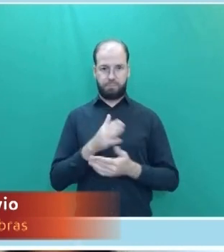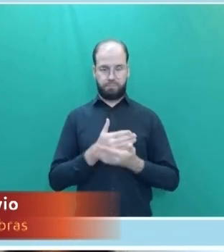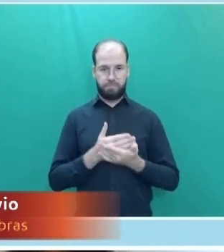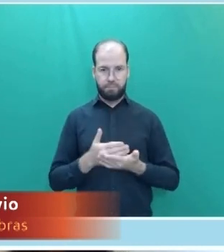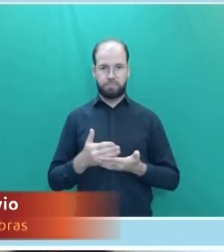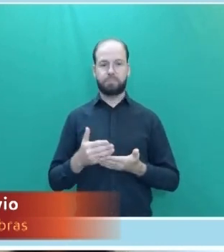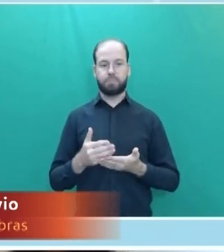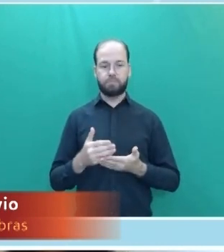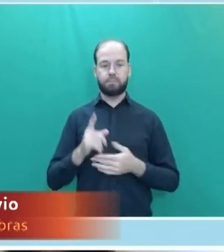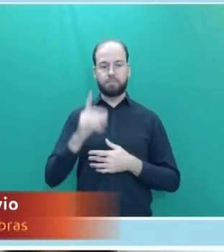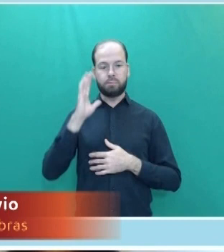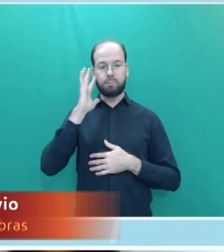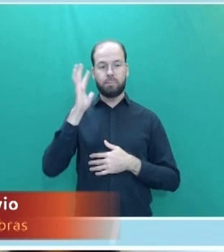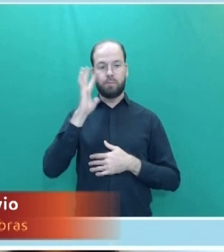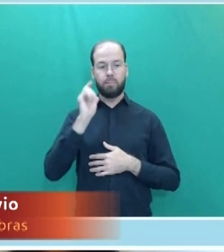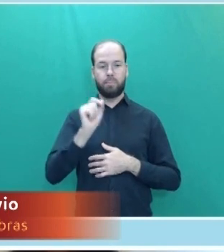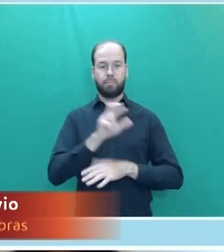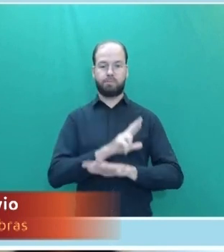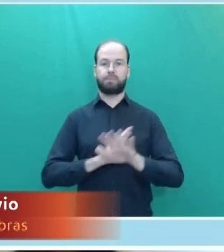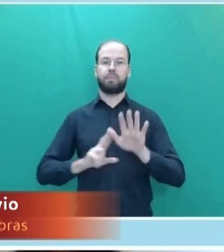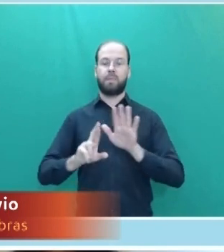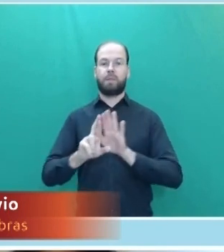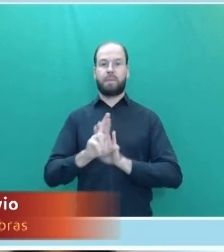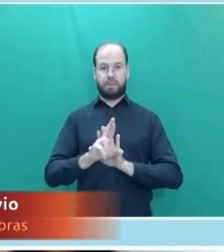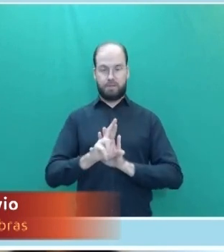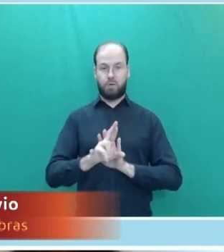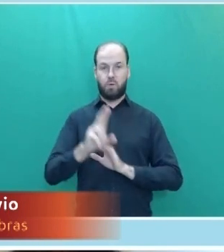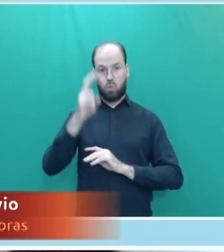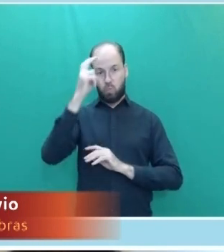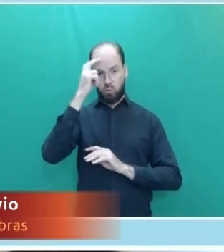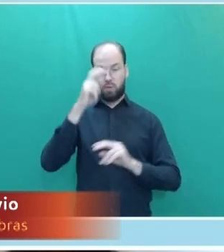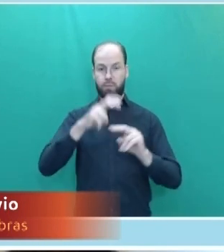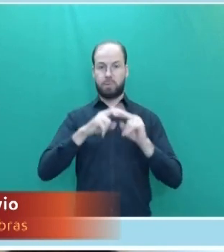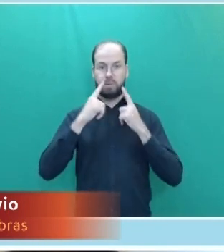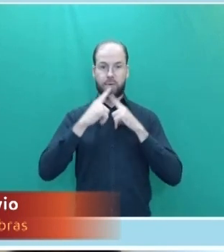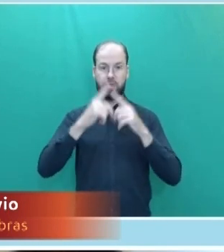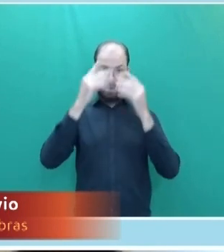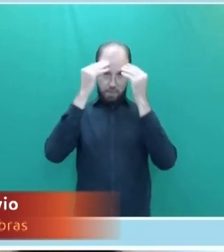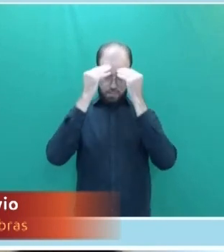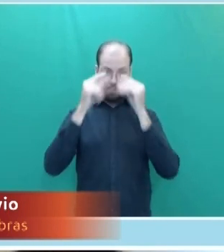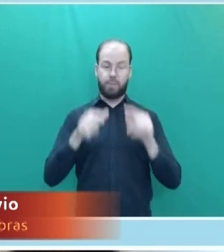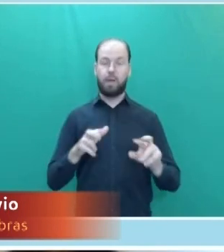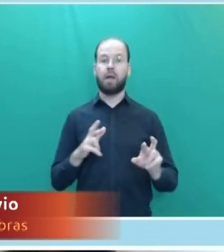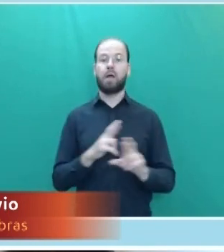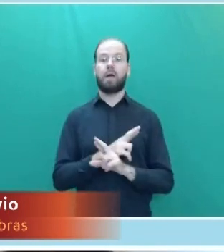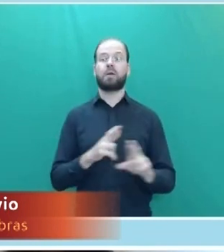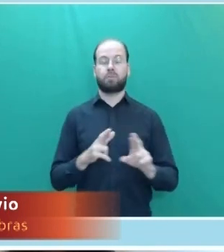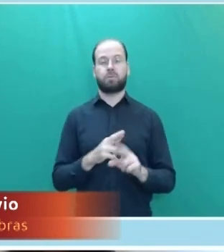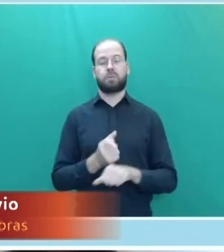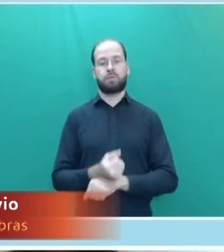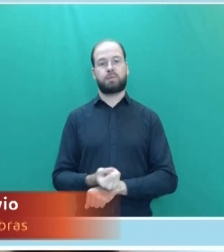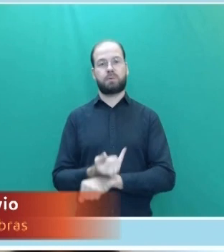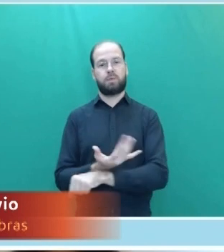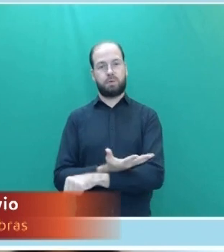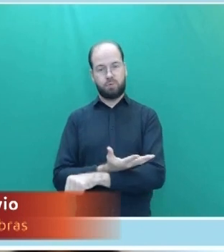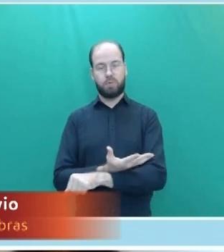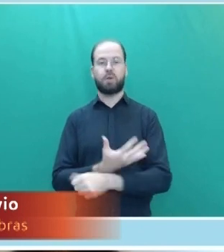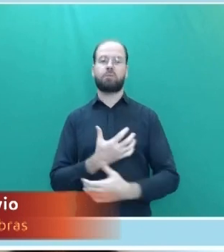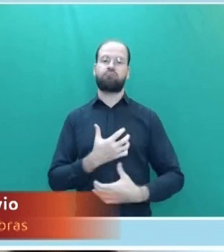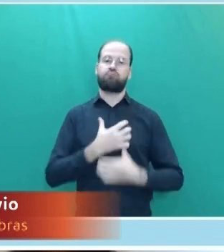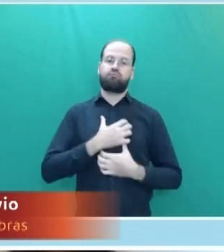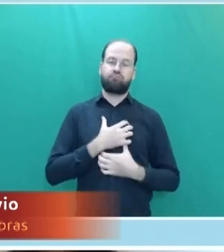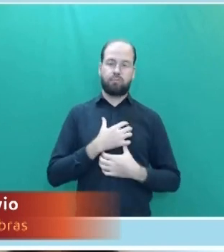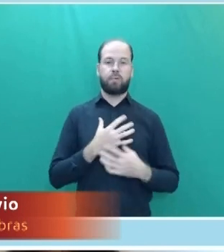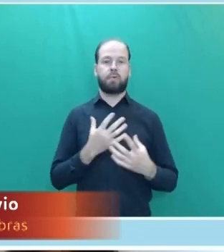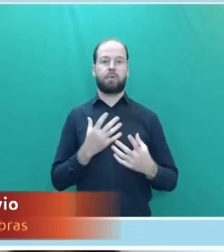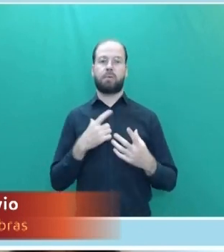pensar, né, a representação na cultura, né, por meio da linguagem, ela se relaciona com sentimentos, com emoções, com um